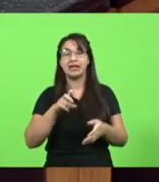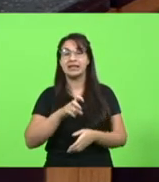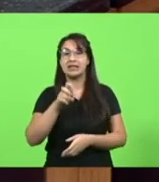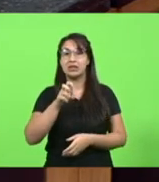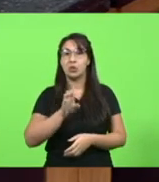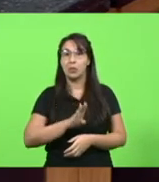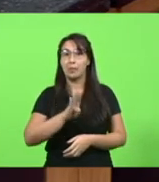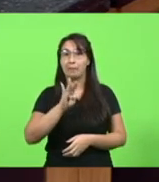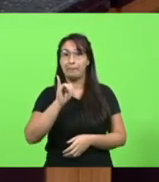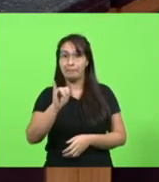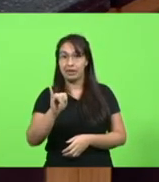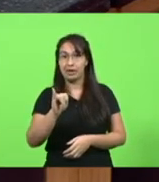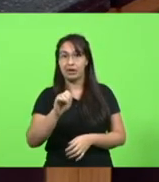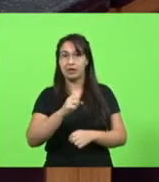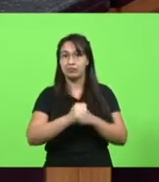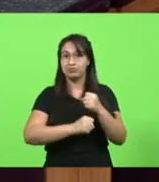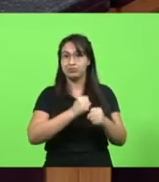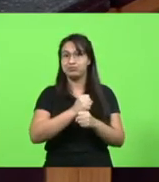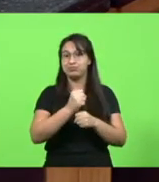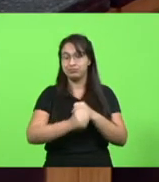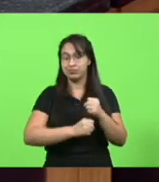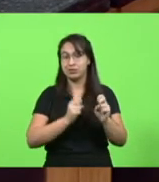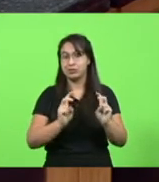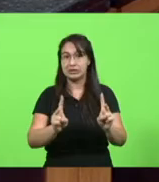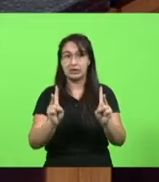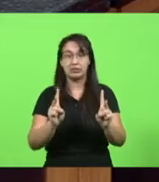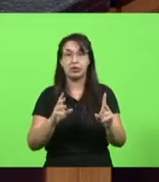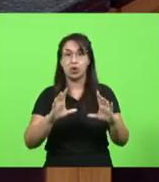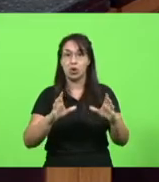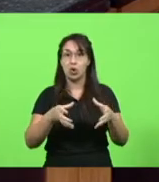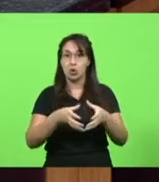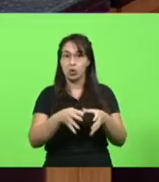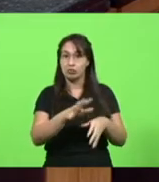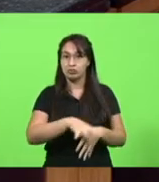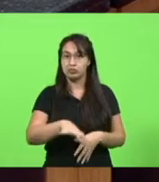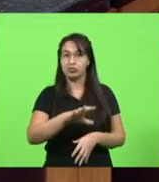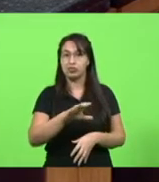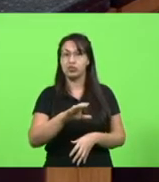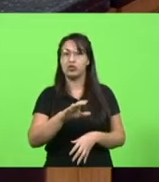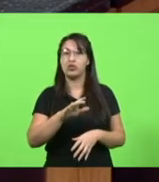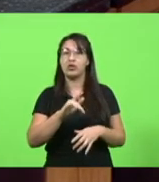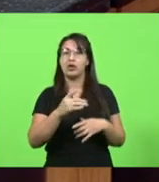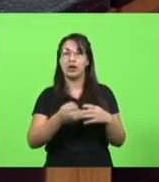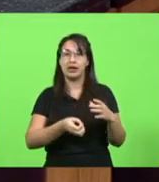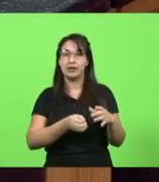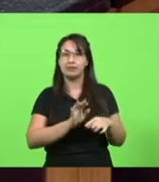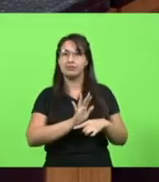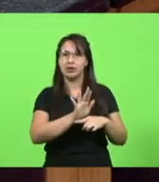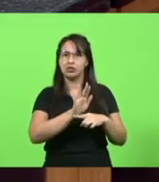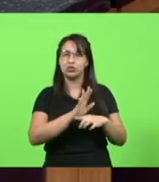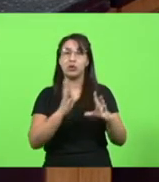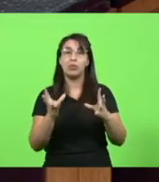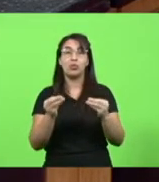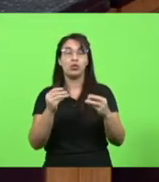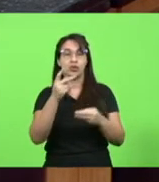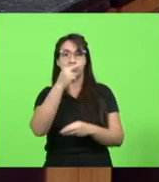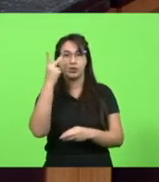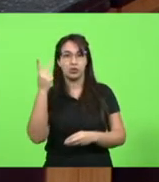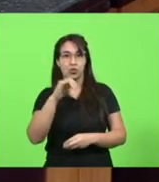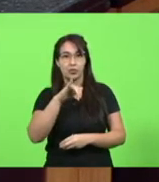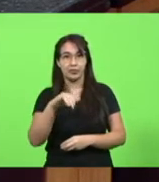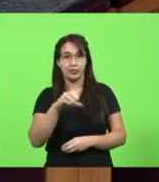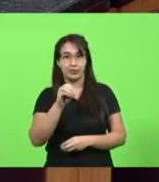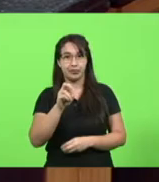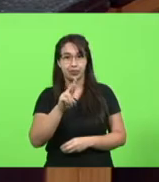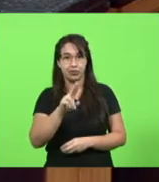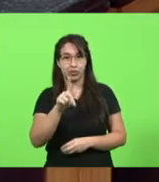ano. O setor do carvão emprega mais de 20 mil pessoas direta ou indiretamente. E a Jorge Lacerda